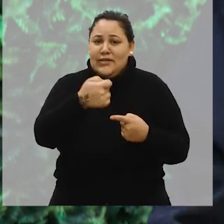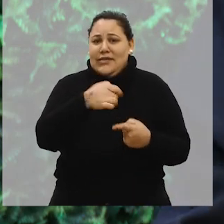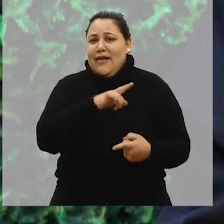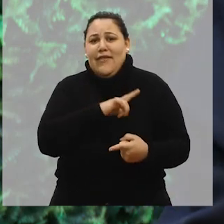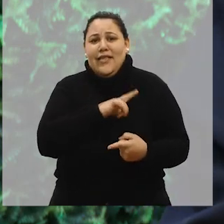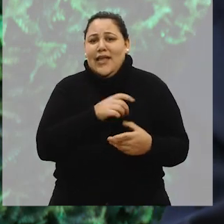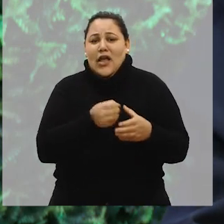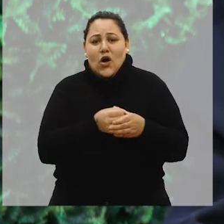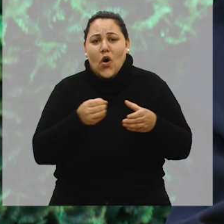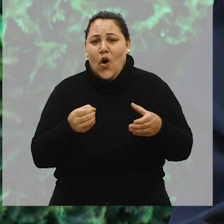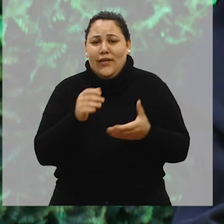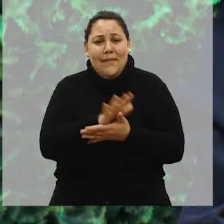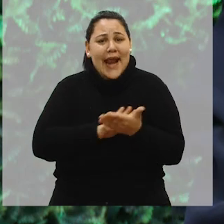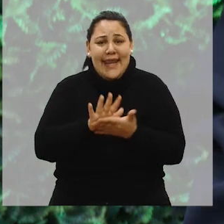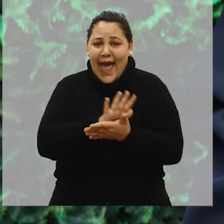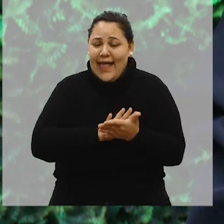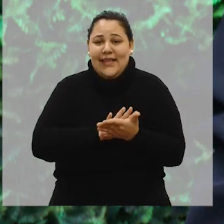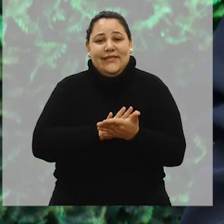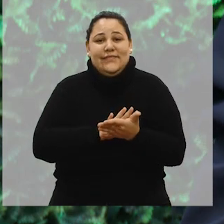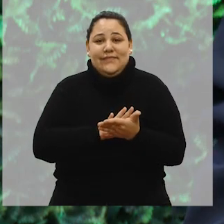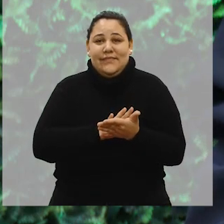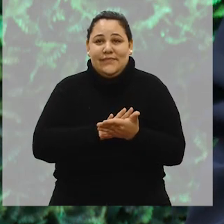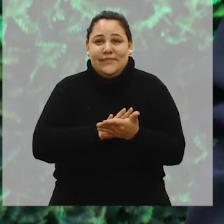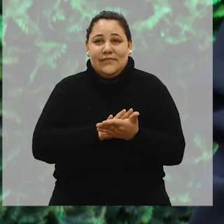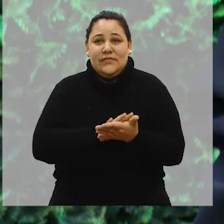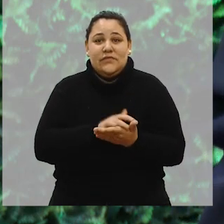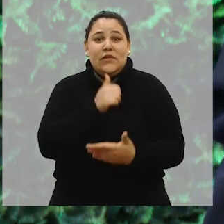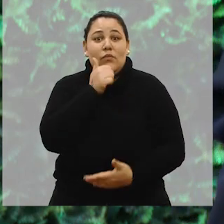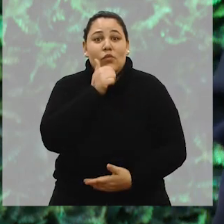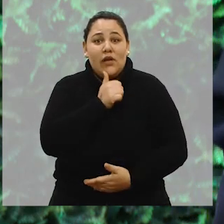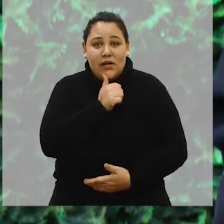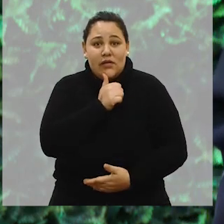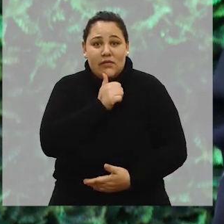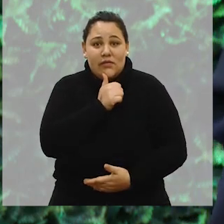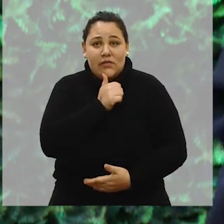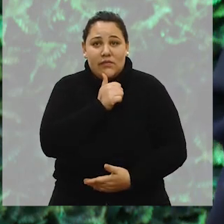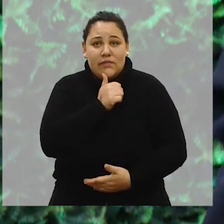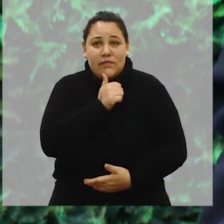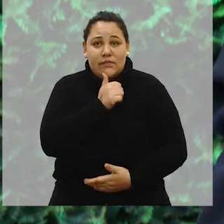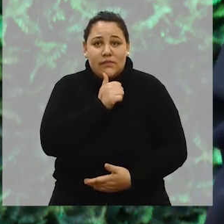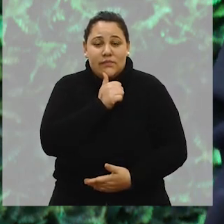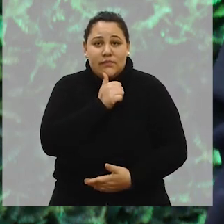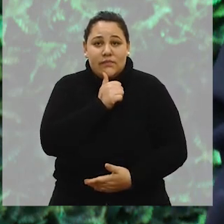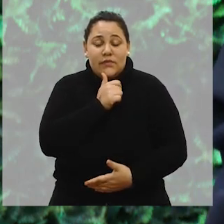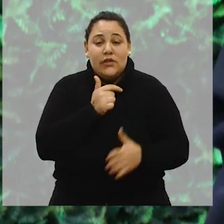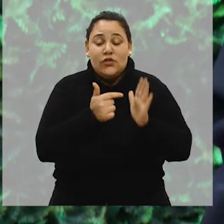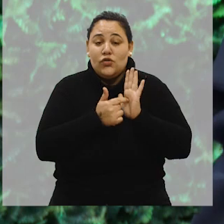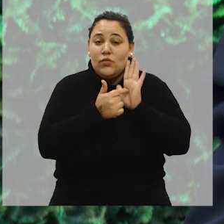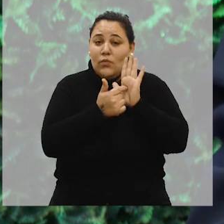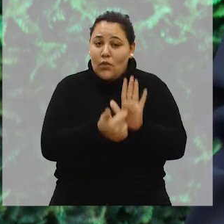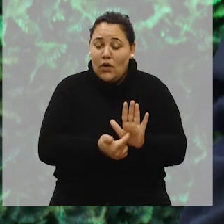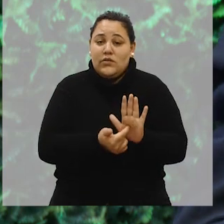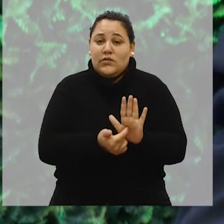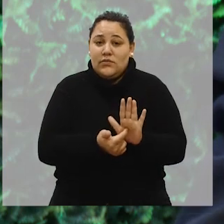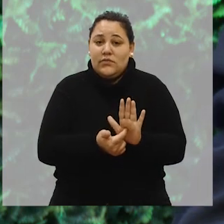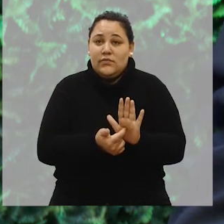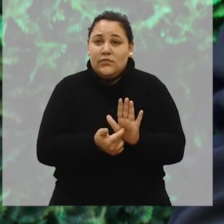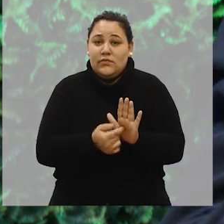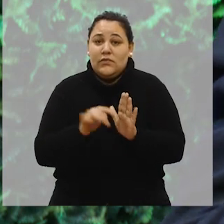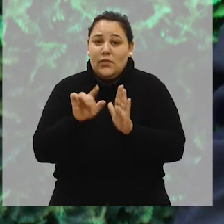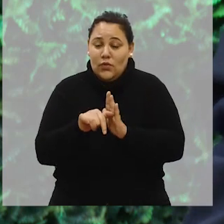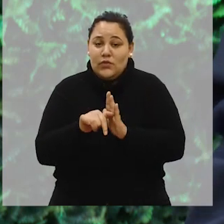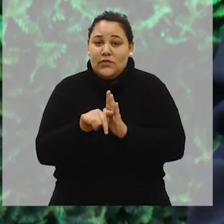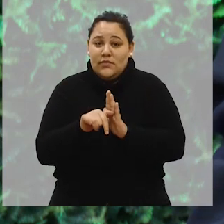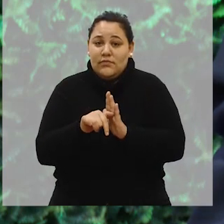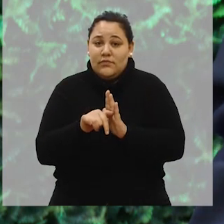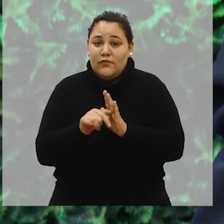para nada. A mulher, e isto vai levar a alguma coisa que vai mudar o sistema